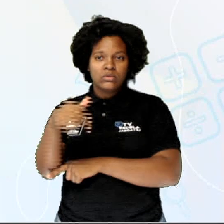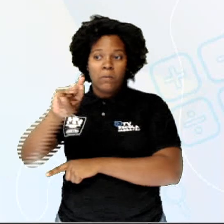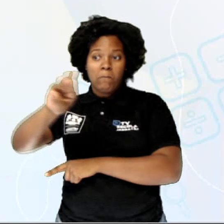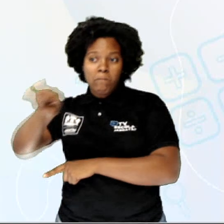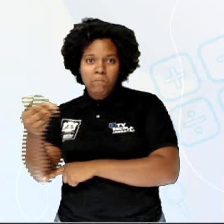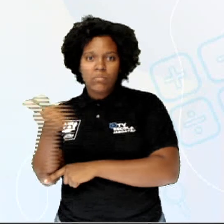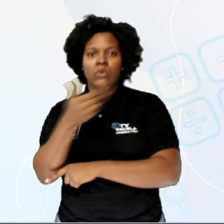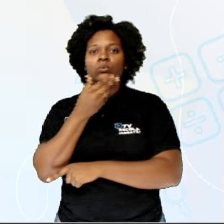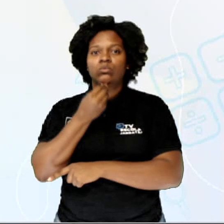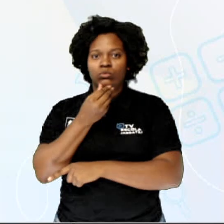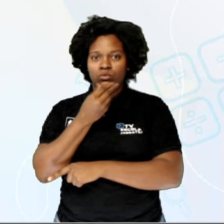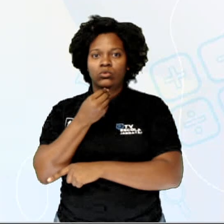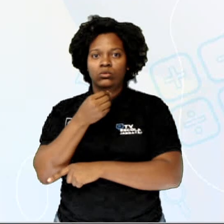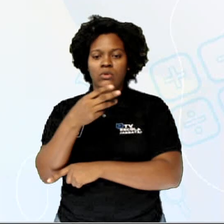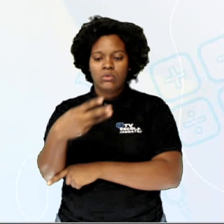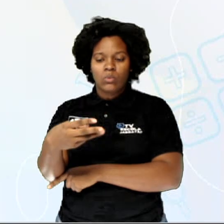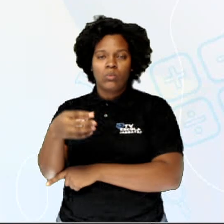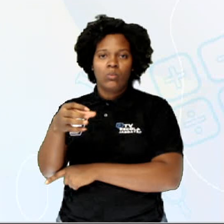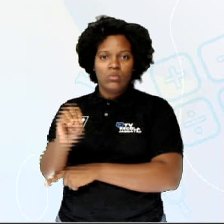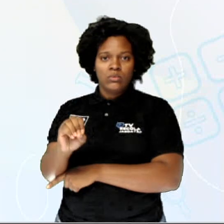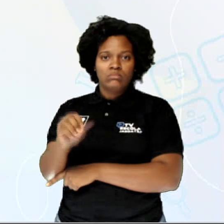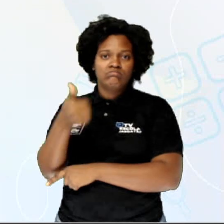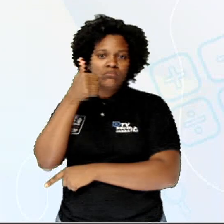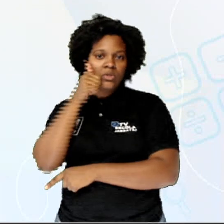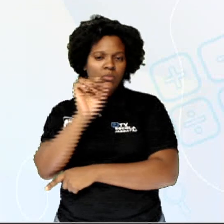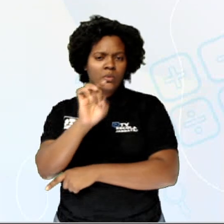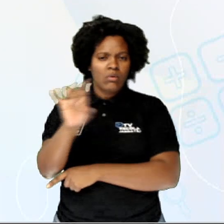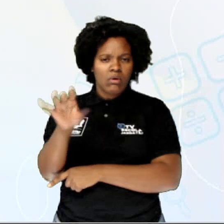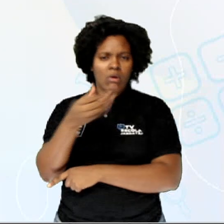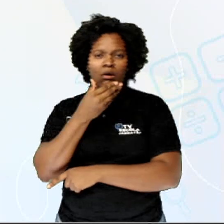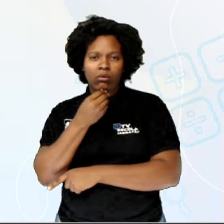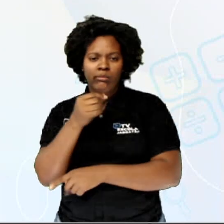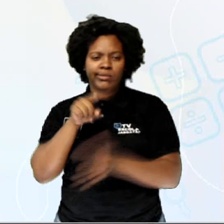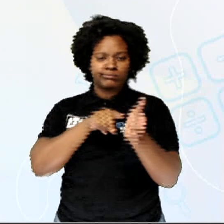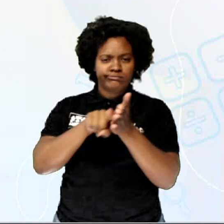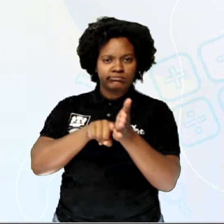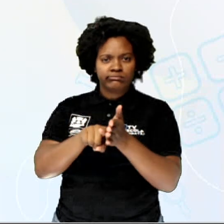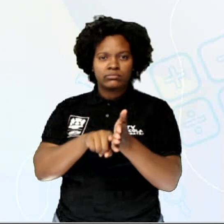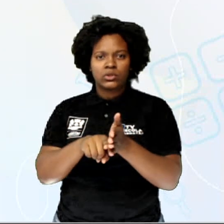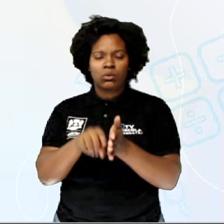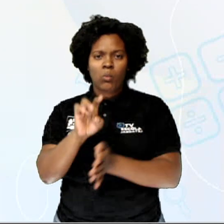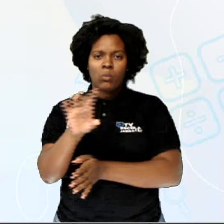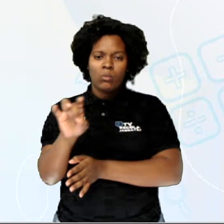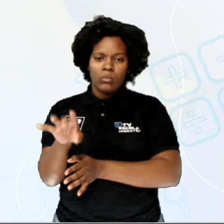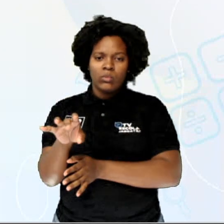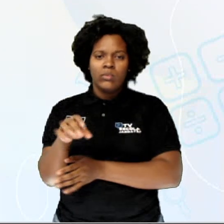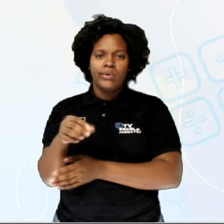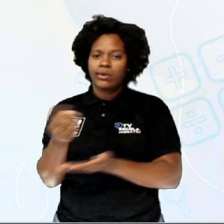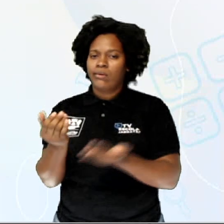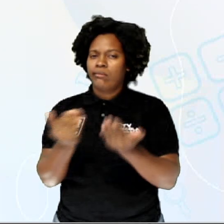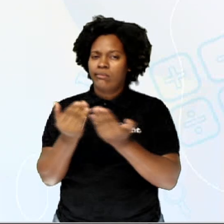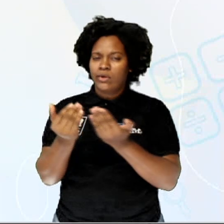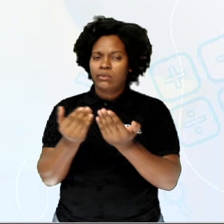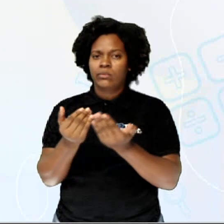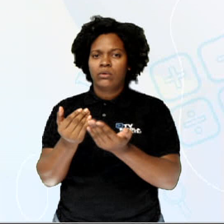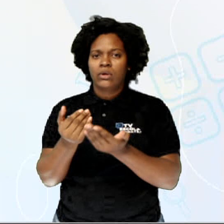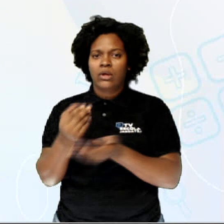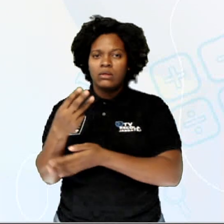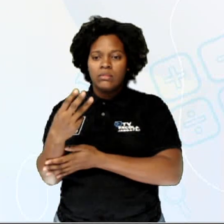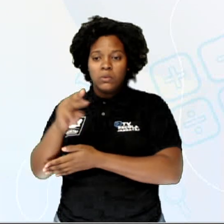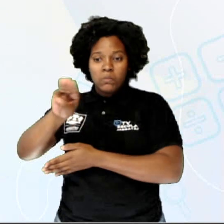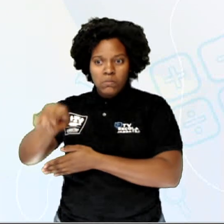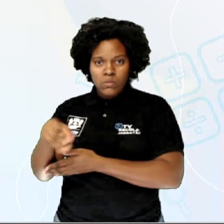se eu somar 29 com 30 dá 59, né? E aí eu vou ter 177 milhões de pessoas no total, tá? Se